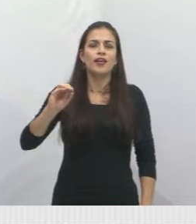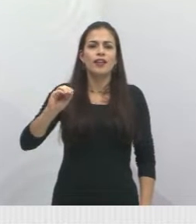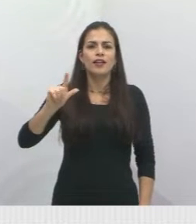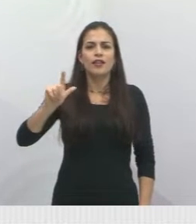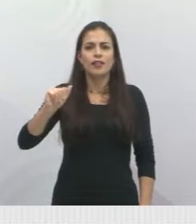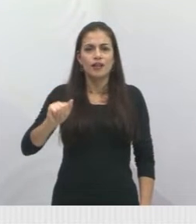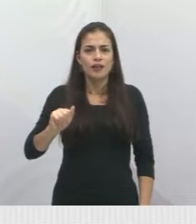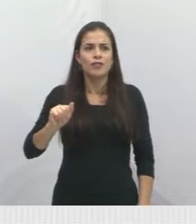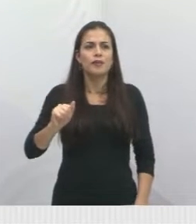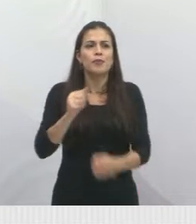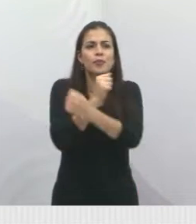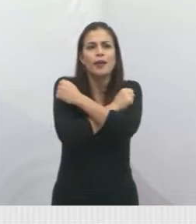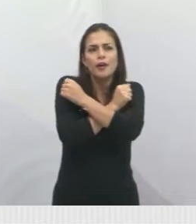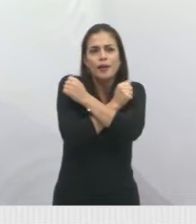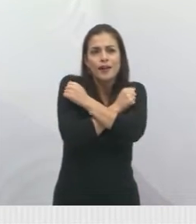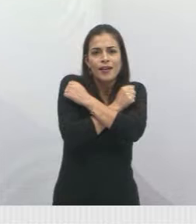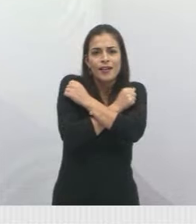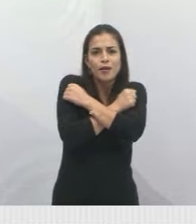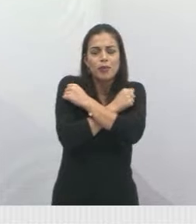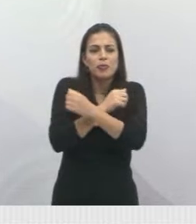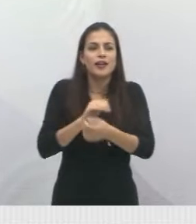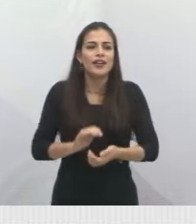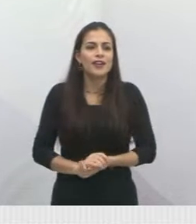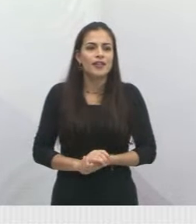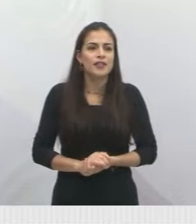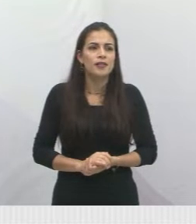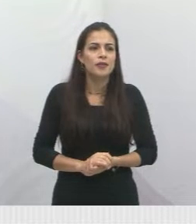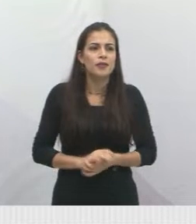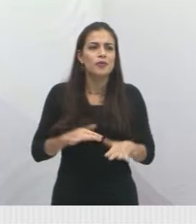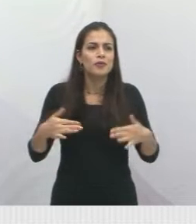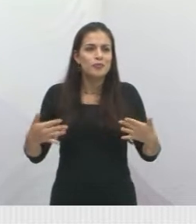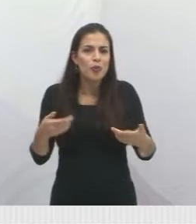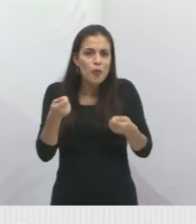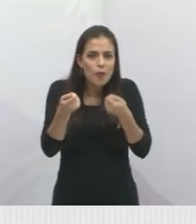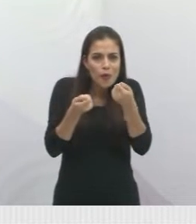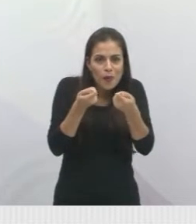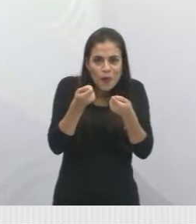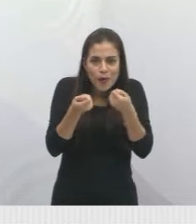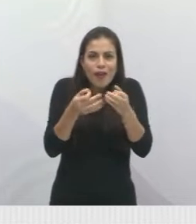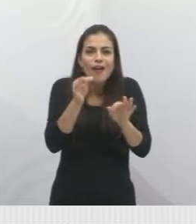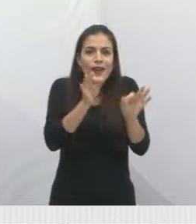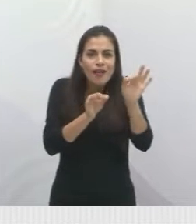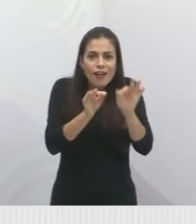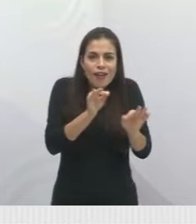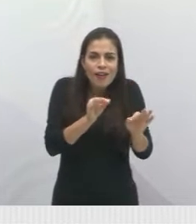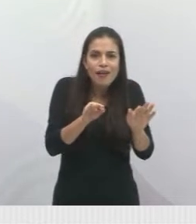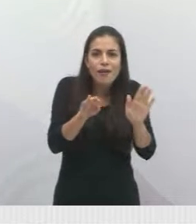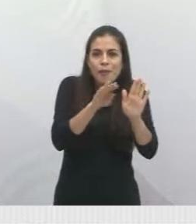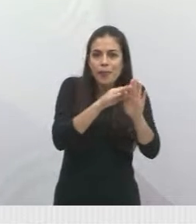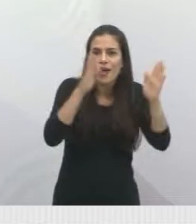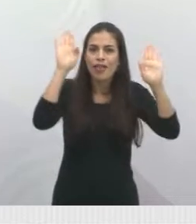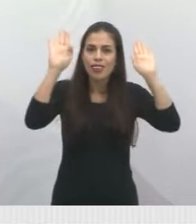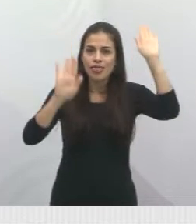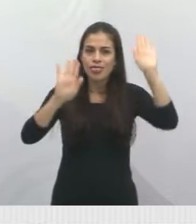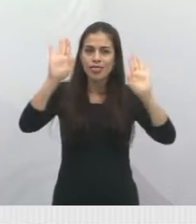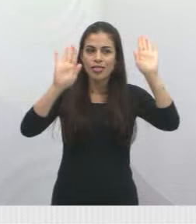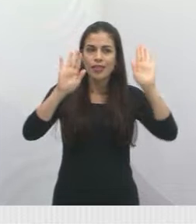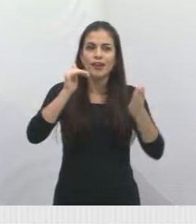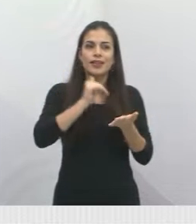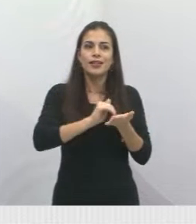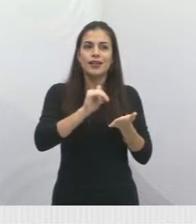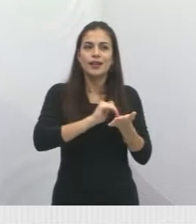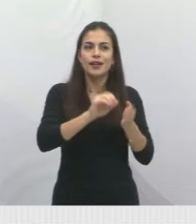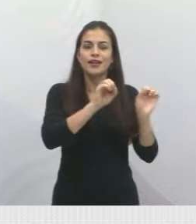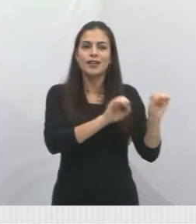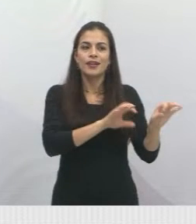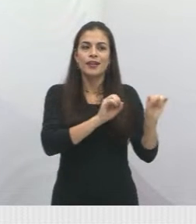O quanto você dá os seus posicionamentos relacionados às licitações da Secretaria de Educação e o